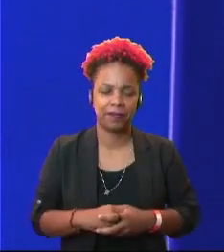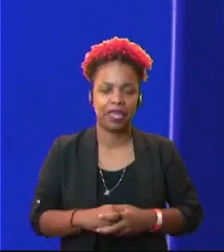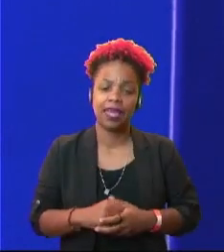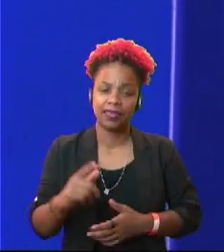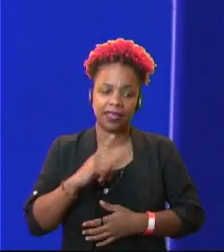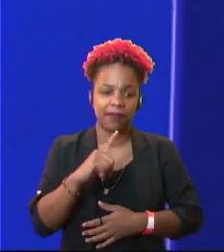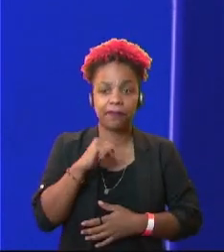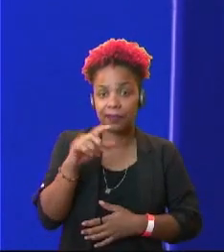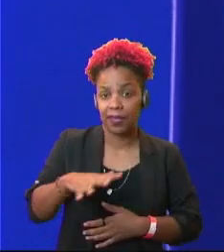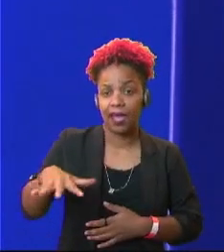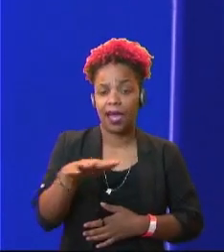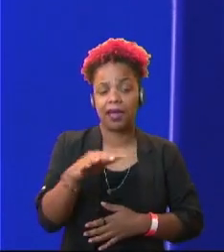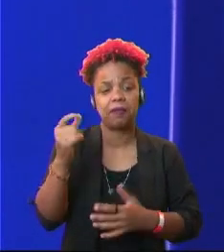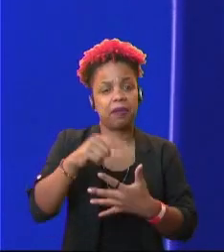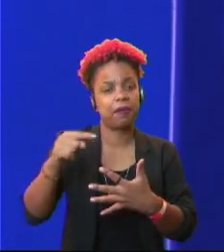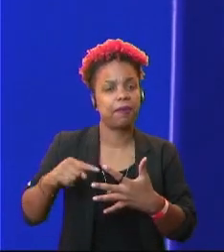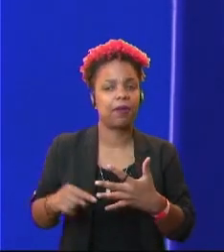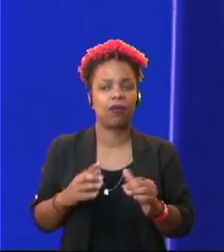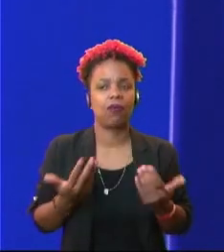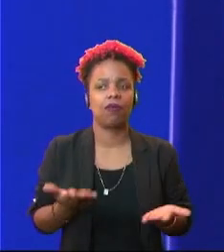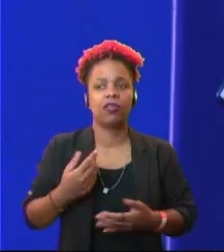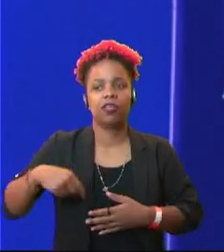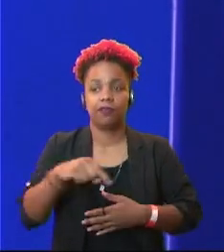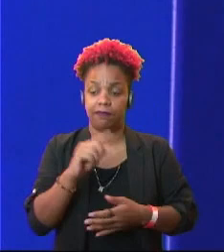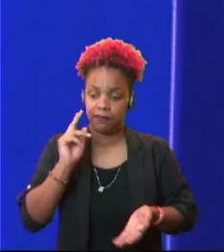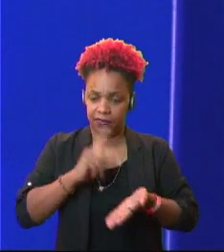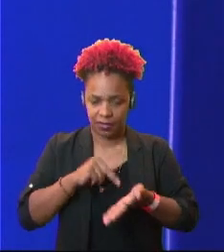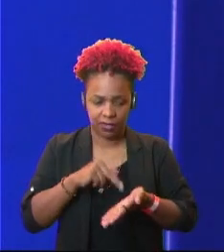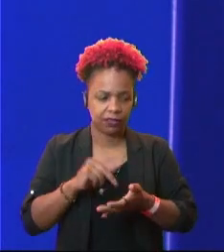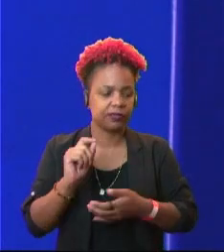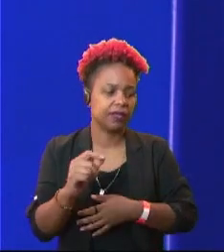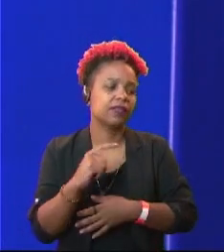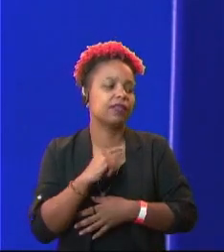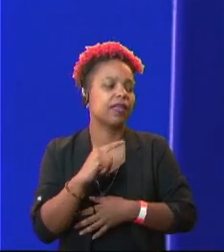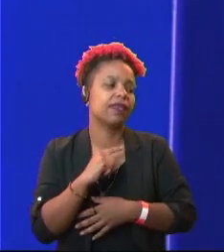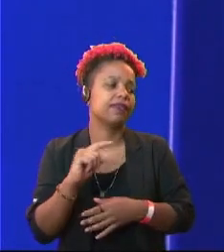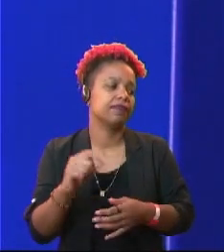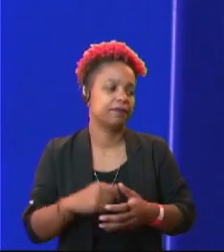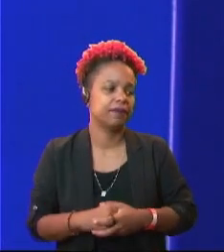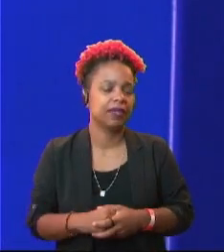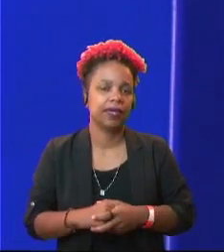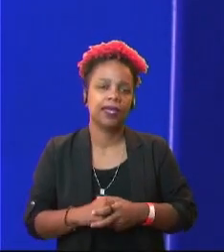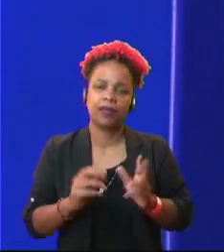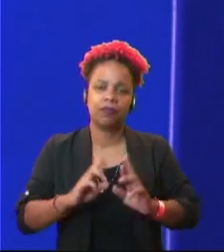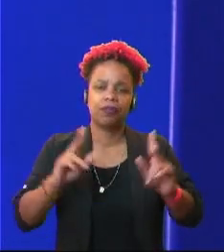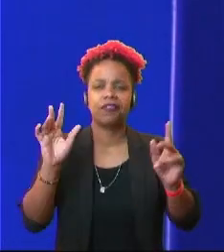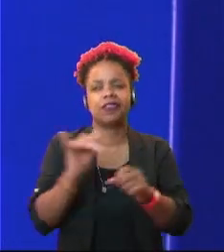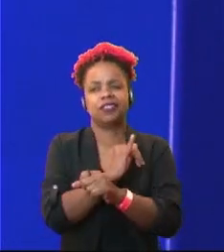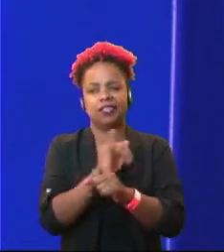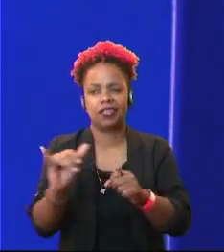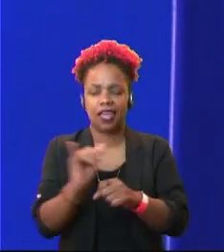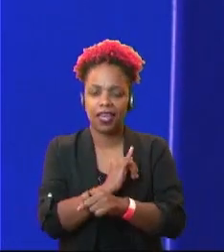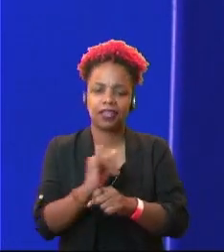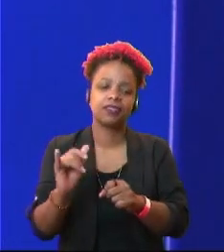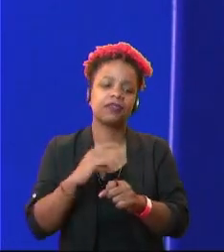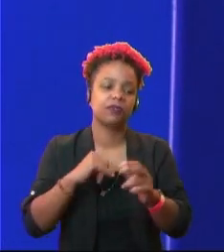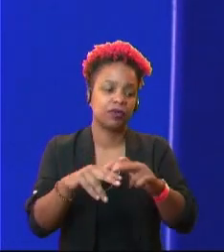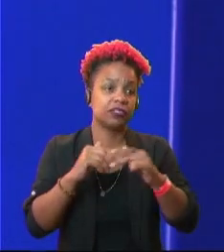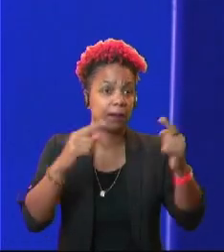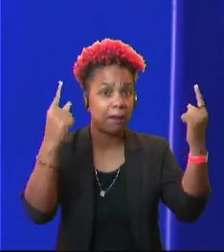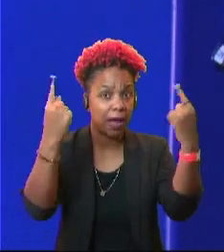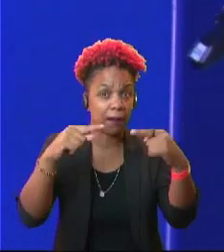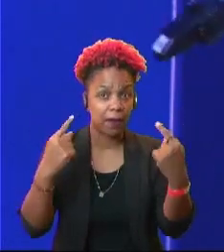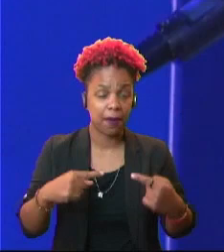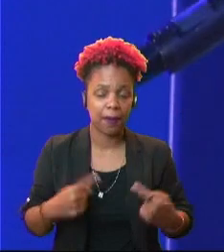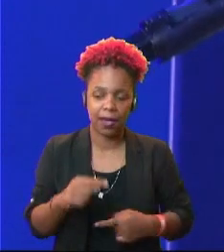Existem campos nos quais, apesar do fato de que existem diferenças estratégicas significativas em competição,